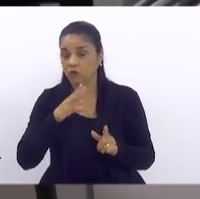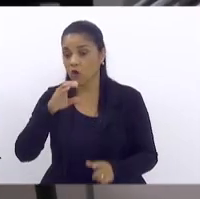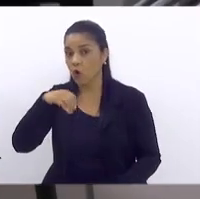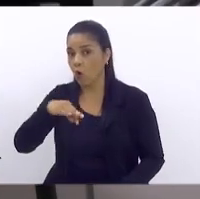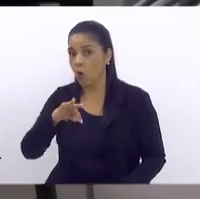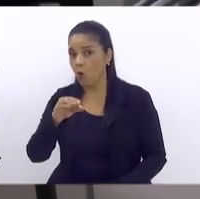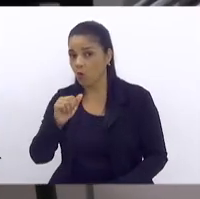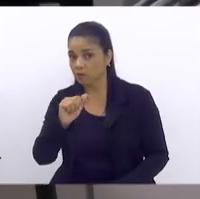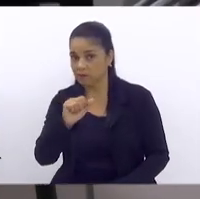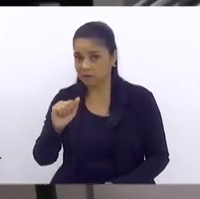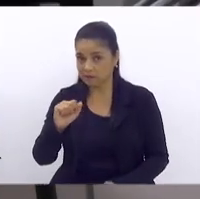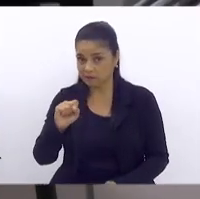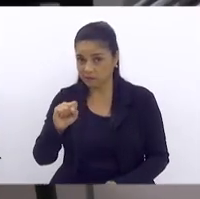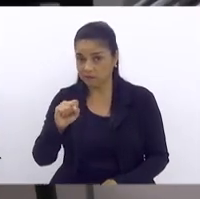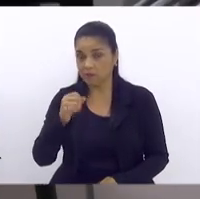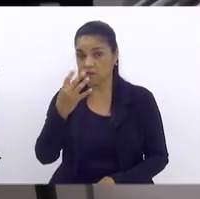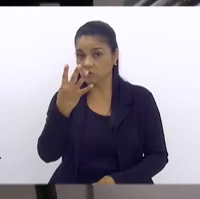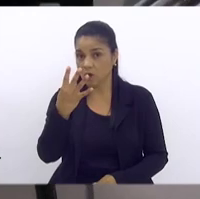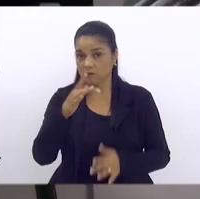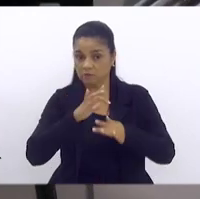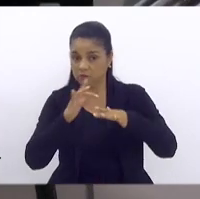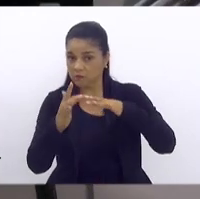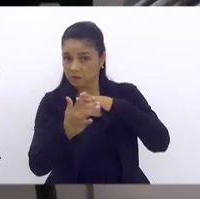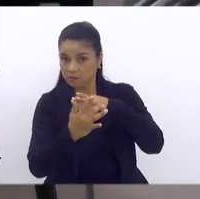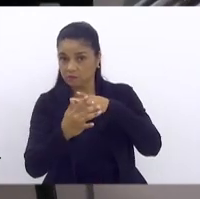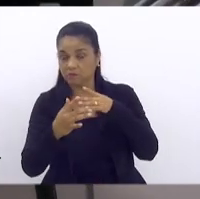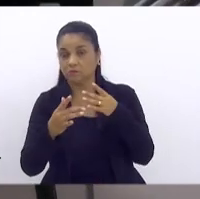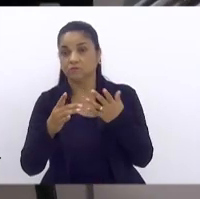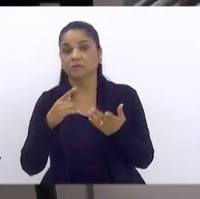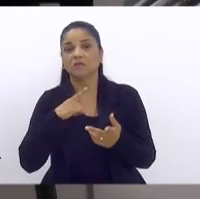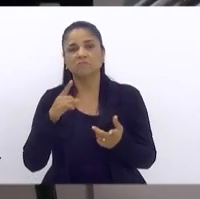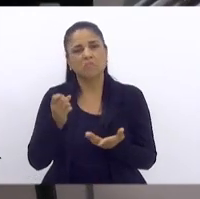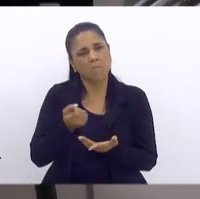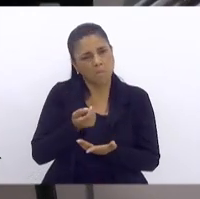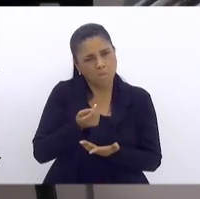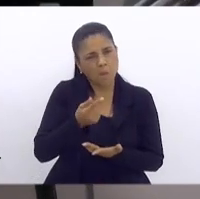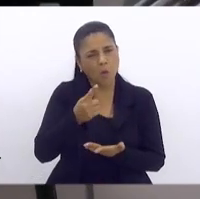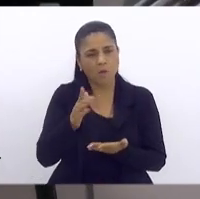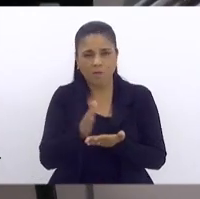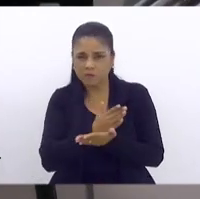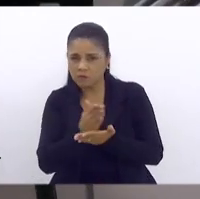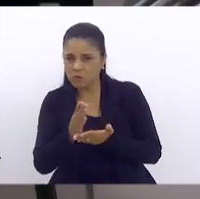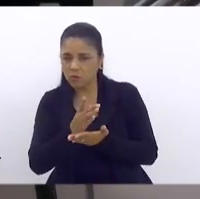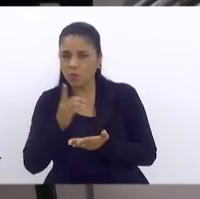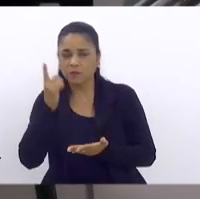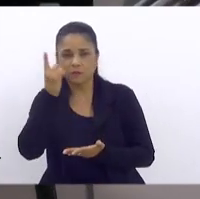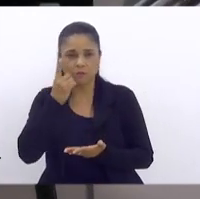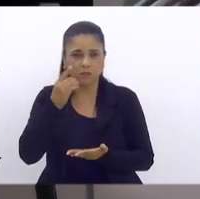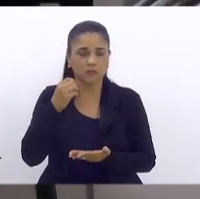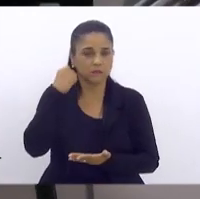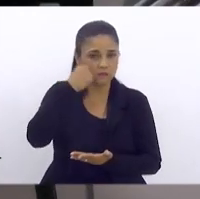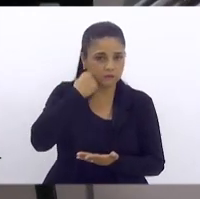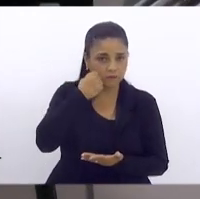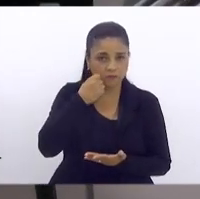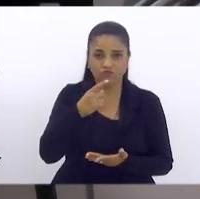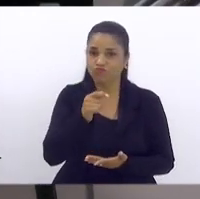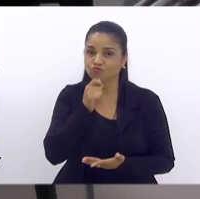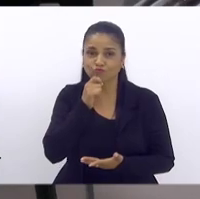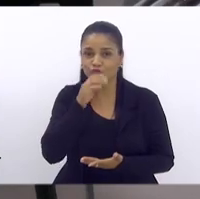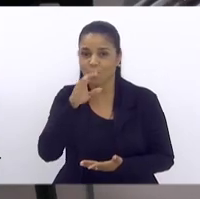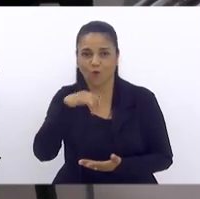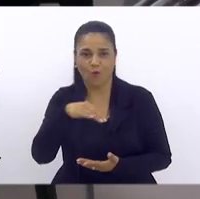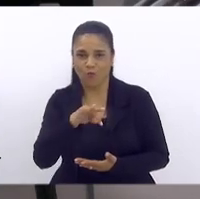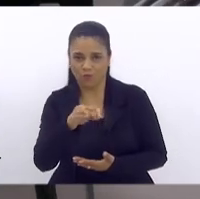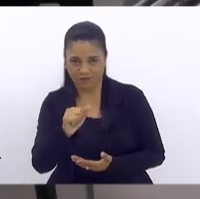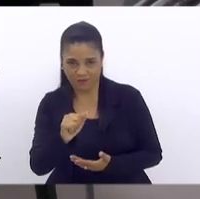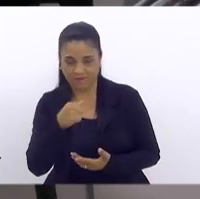redes mapeadas. Entendi. E tinham algumas poucas, mas algumas deputadas e algumas senadoras que não tinham conta em nenhuma das quatro redes. E